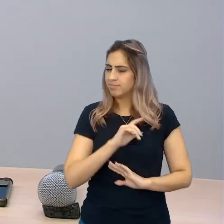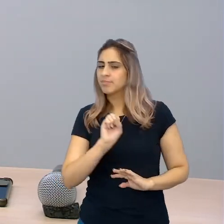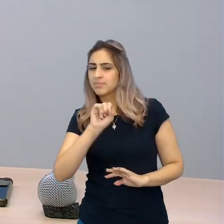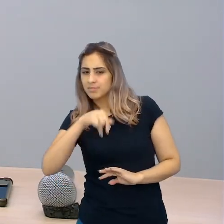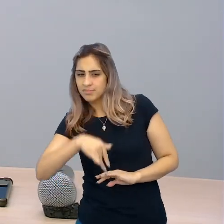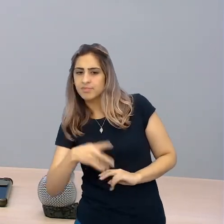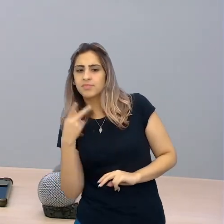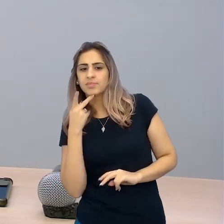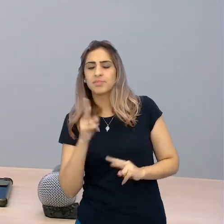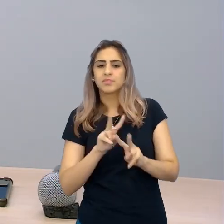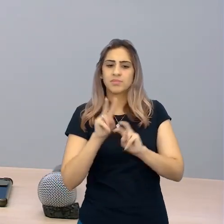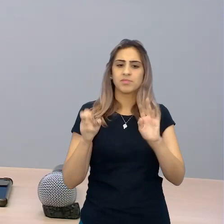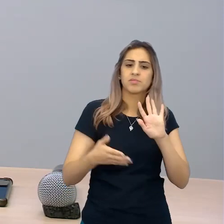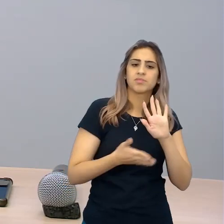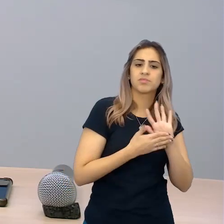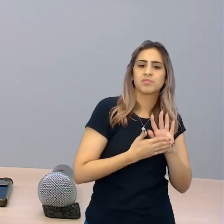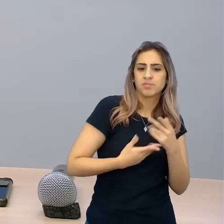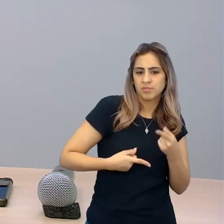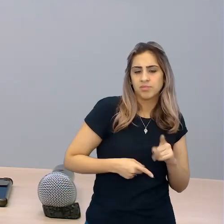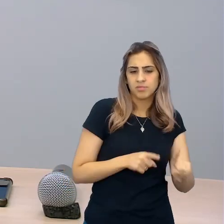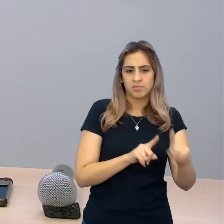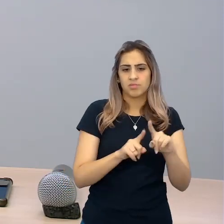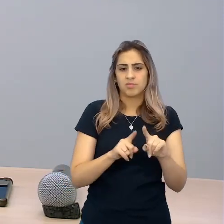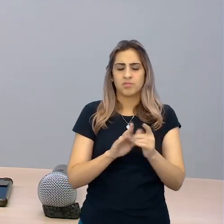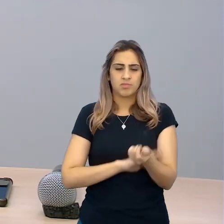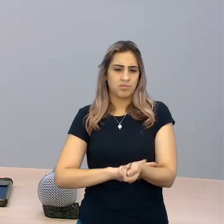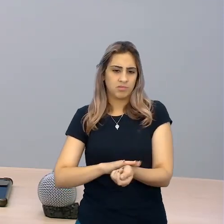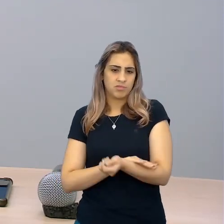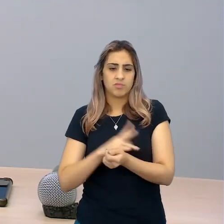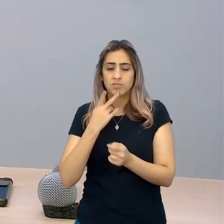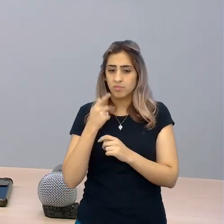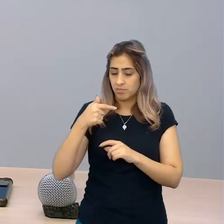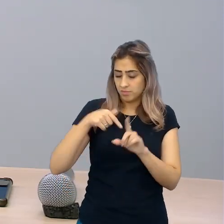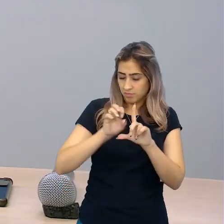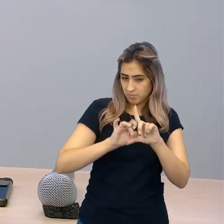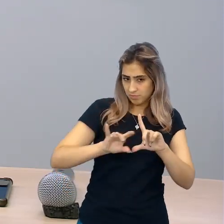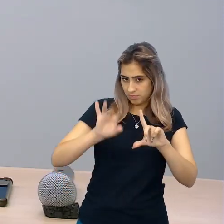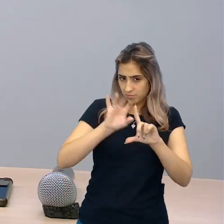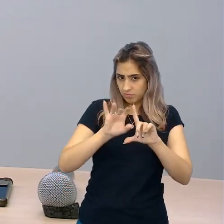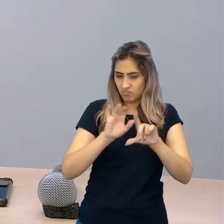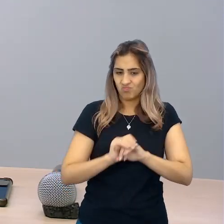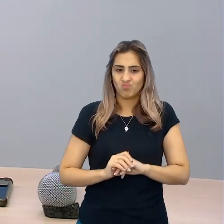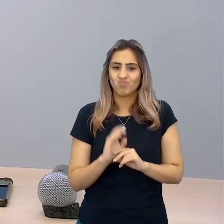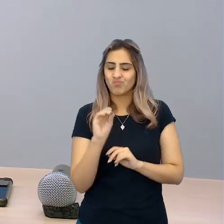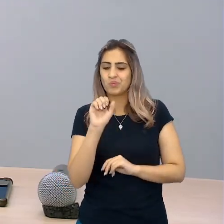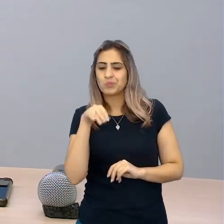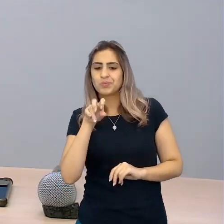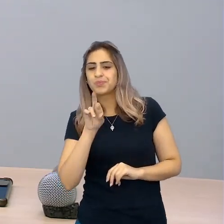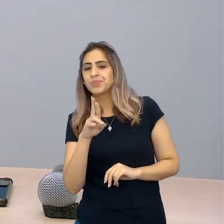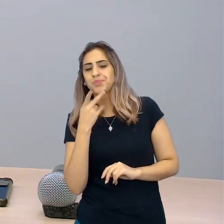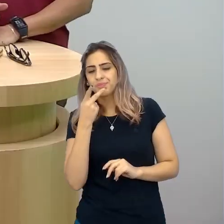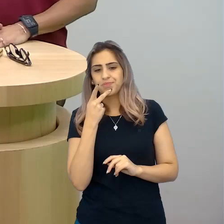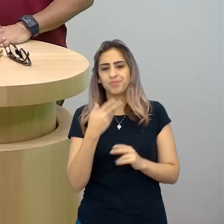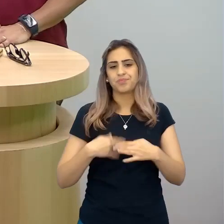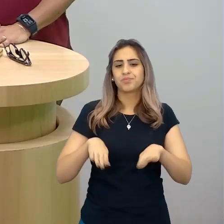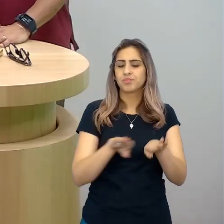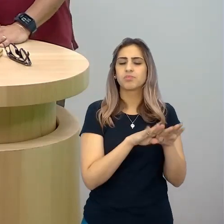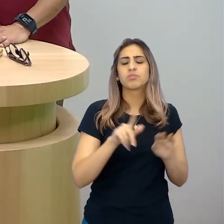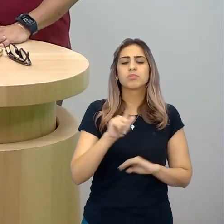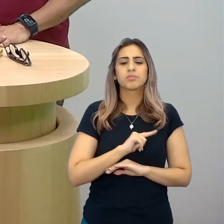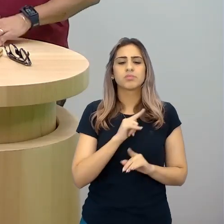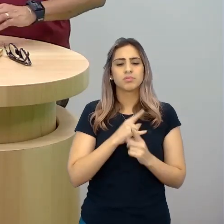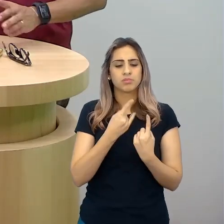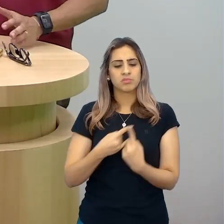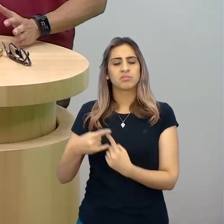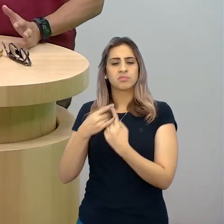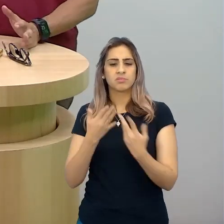canal falando sobre a pauta antirracista. É isso aí. Então eles vão colocar pra gente um QR Code aqui embaixo, certo? Osmar, fala um pouquinho, o que tem nesse canal? Tá, então, você vai